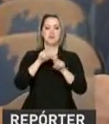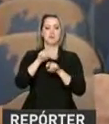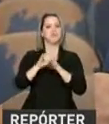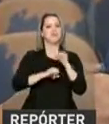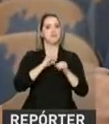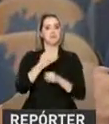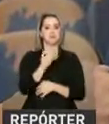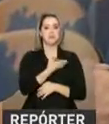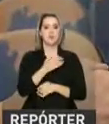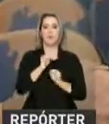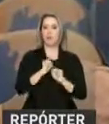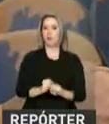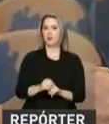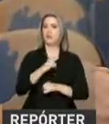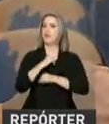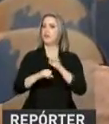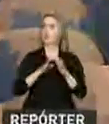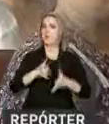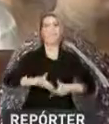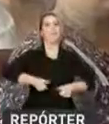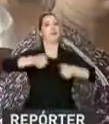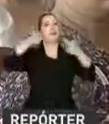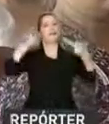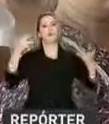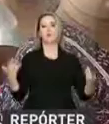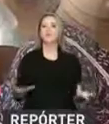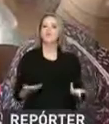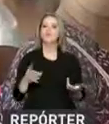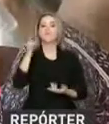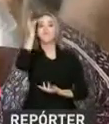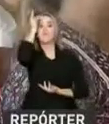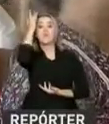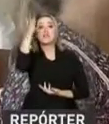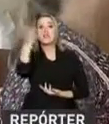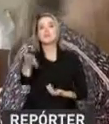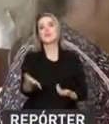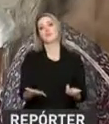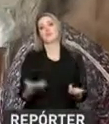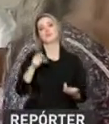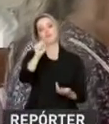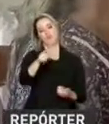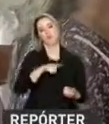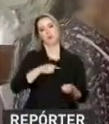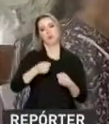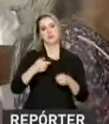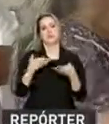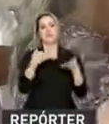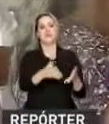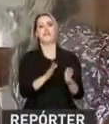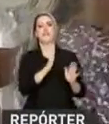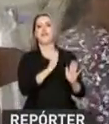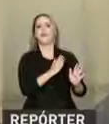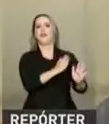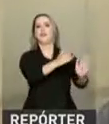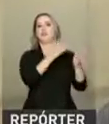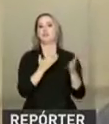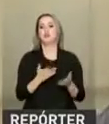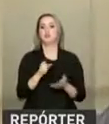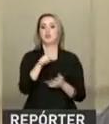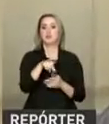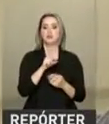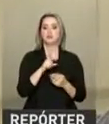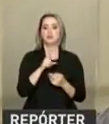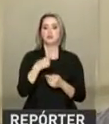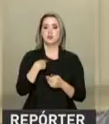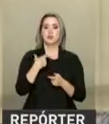pela internet, com certeza seria bem melhor. Vai facilitar bastante, né? Não ter que vir e ficar enfrentando fila, né? Eu operei